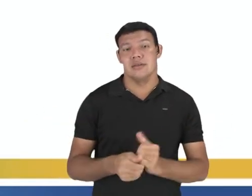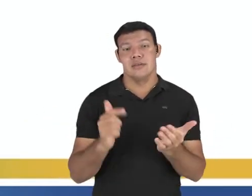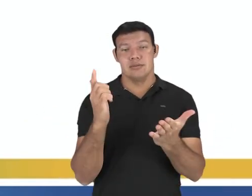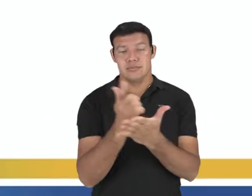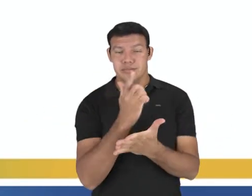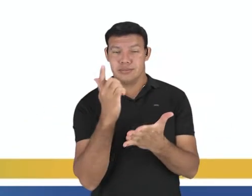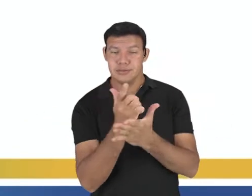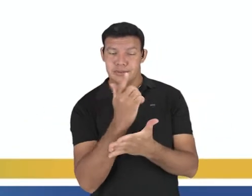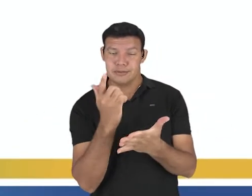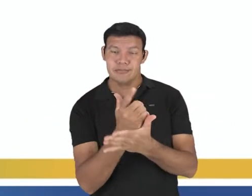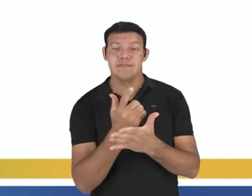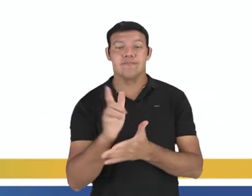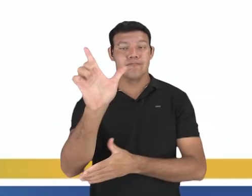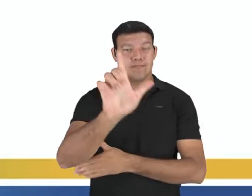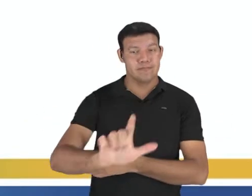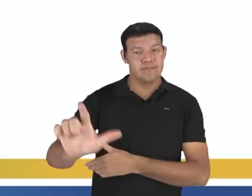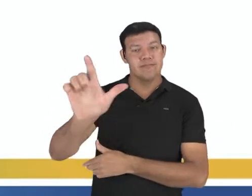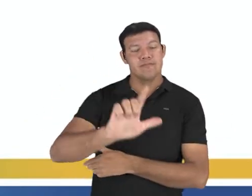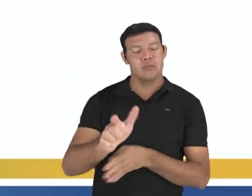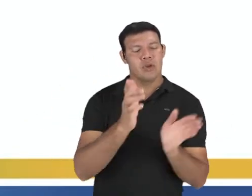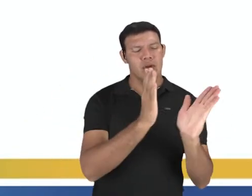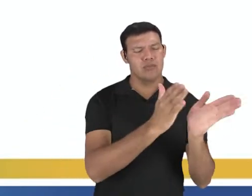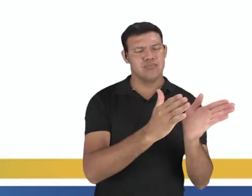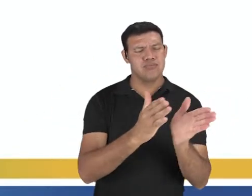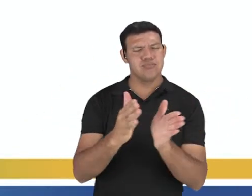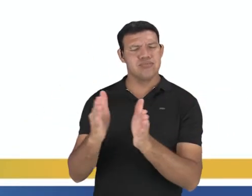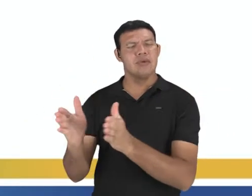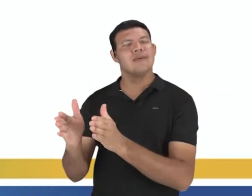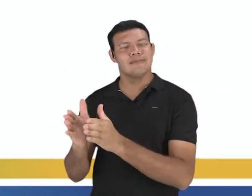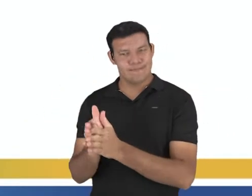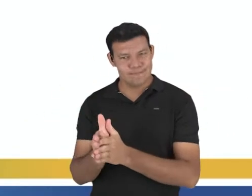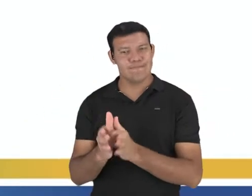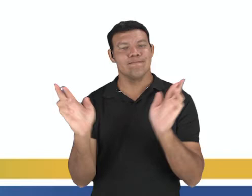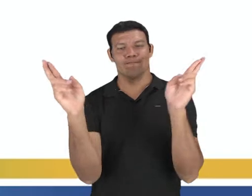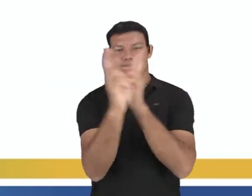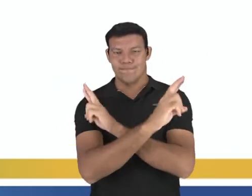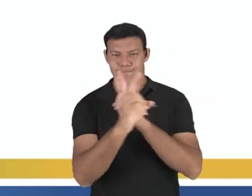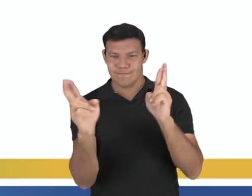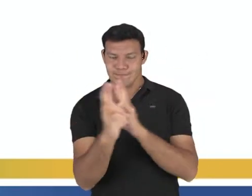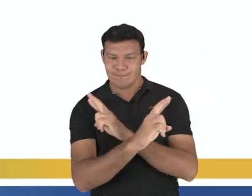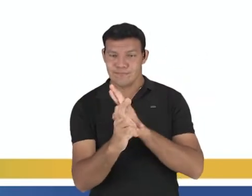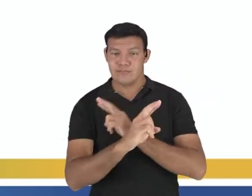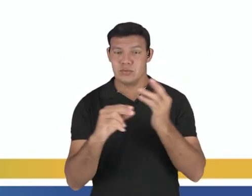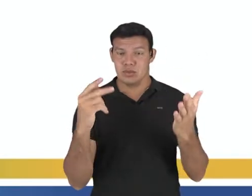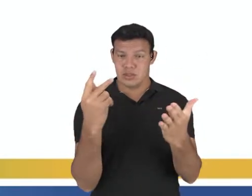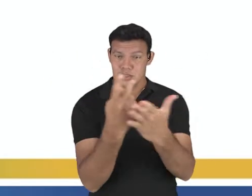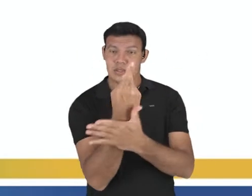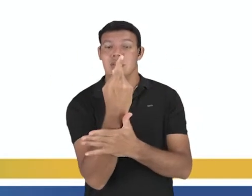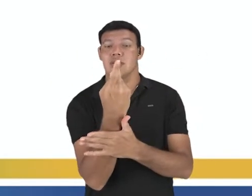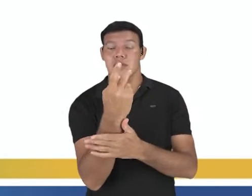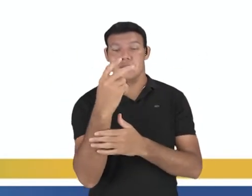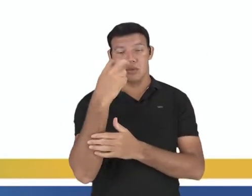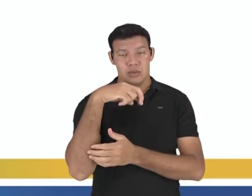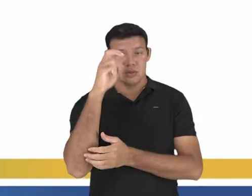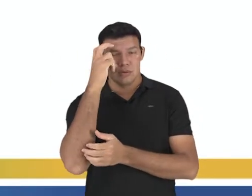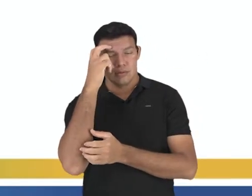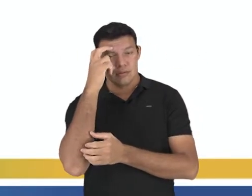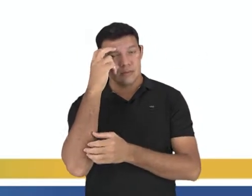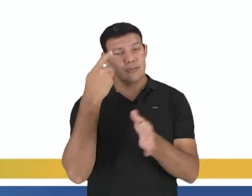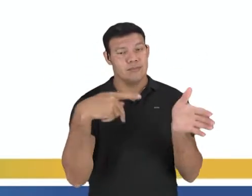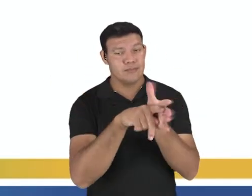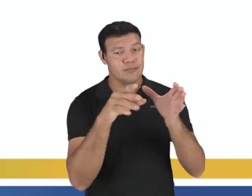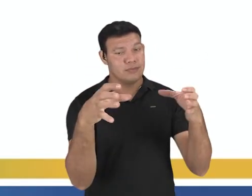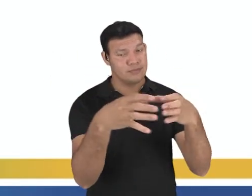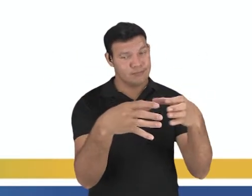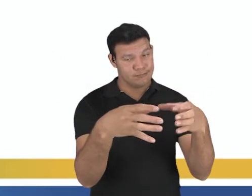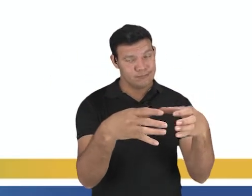literária sempre participa de um processo que se relaciona com os demais fatos culturais de uma comunidade. Ou seja, não dá para você